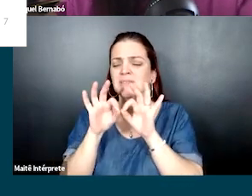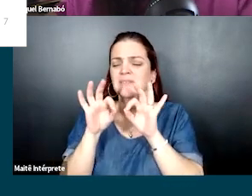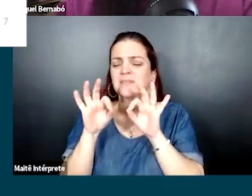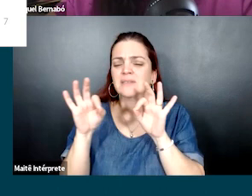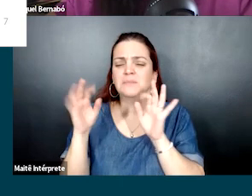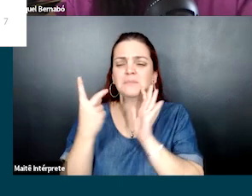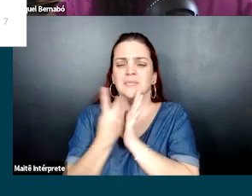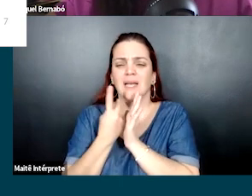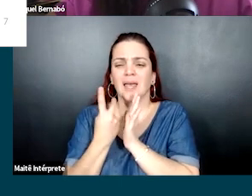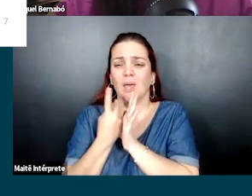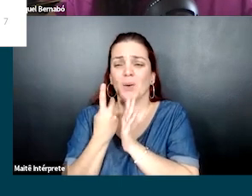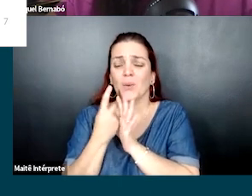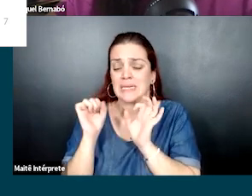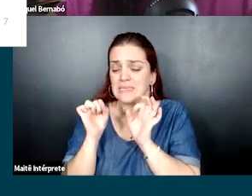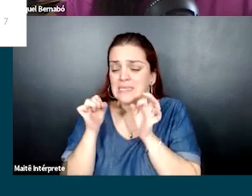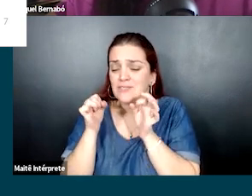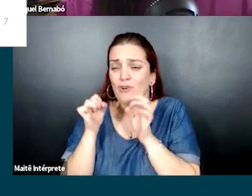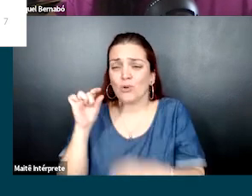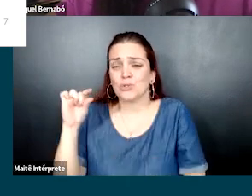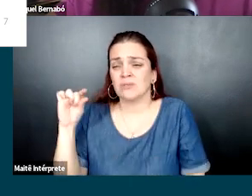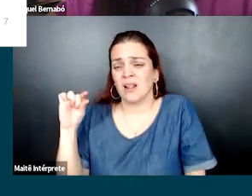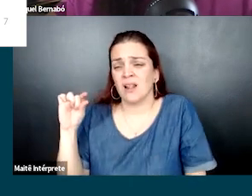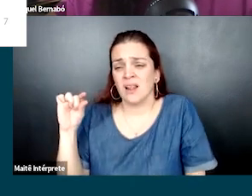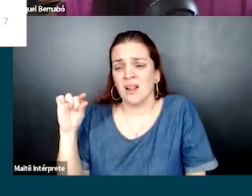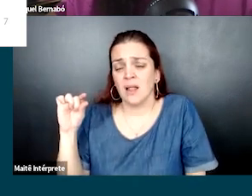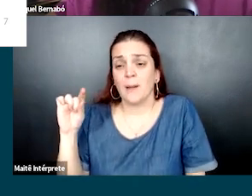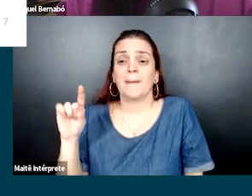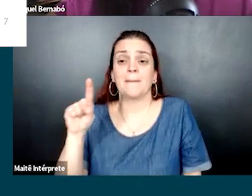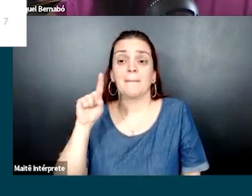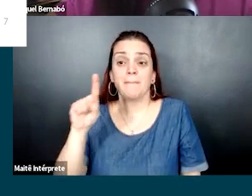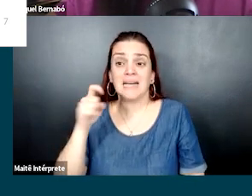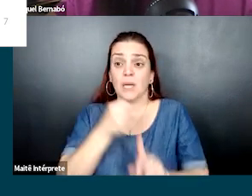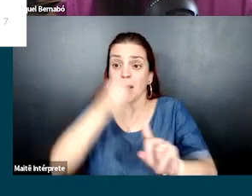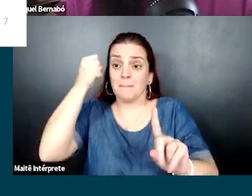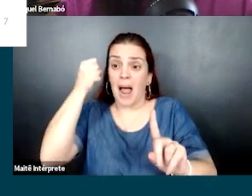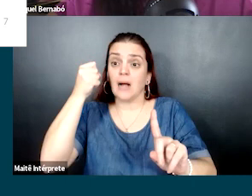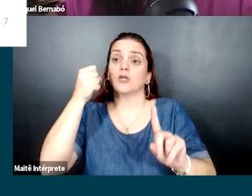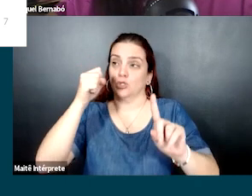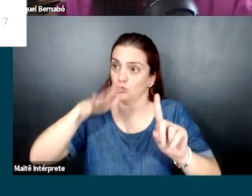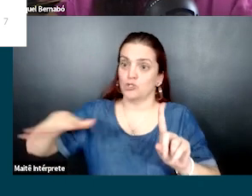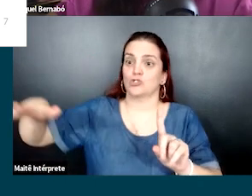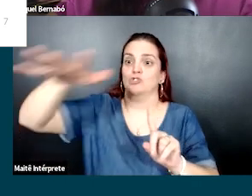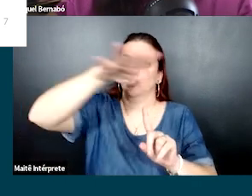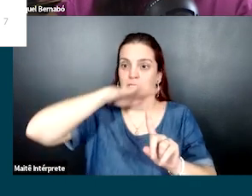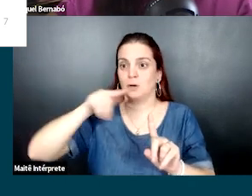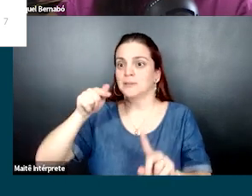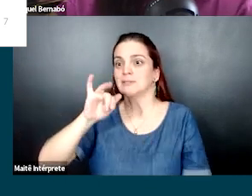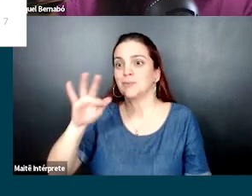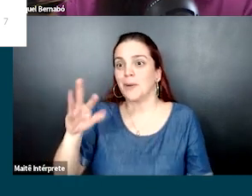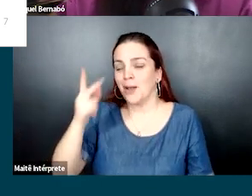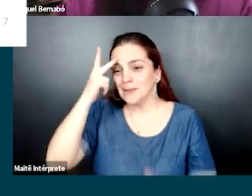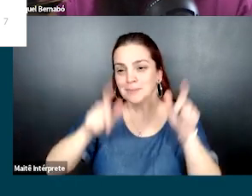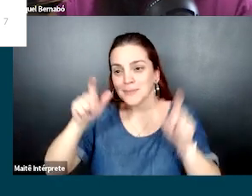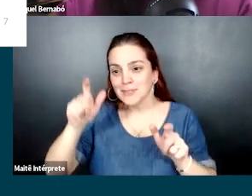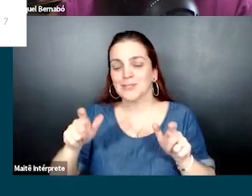de um tagueamento era um erro tão simples, que ia exigir um esforço tão baixo para ser resolvido, mas que traria um impacto tão alto, tanto